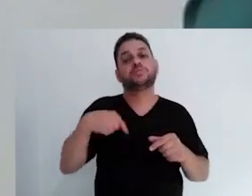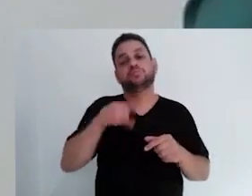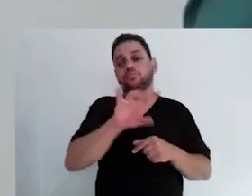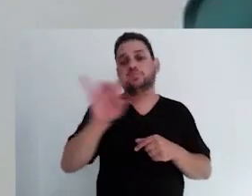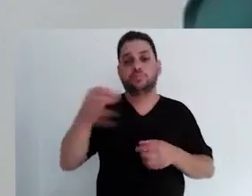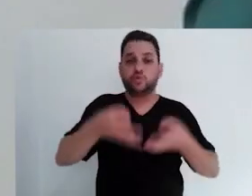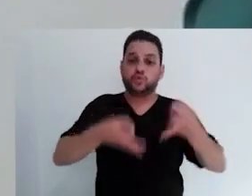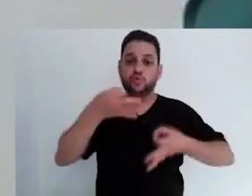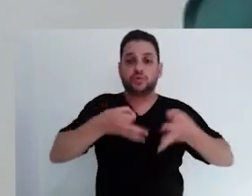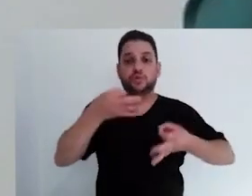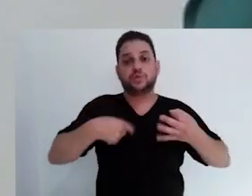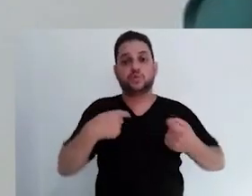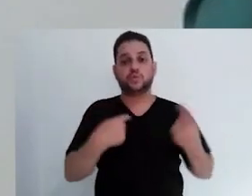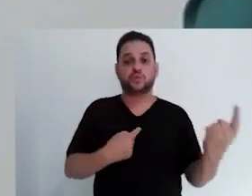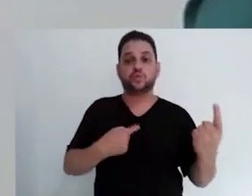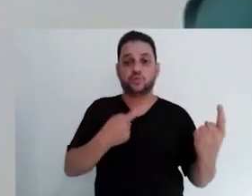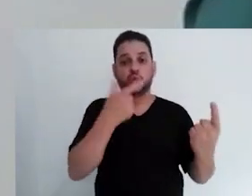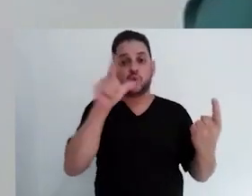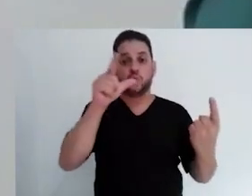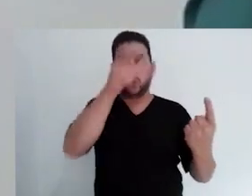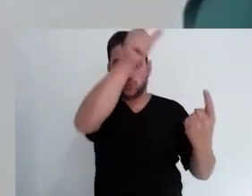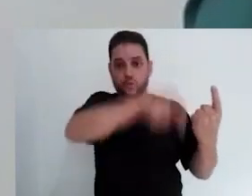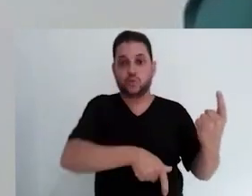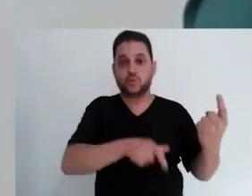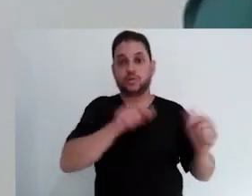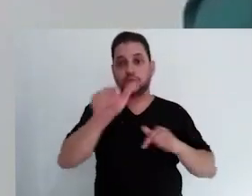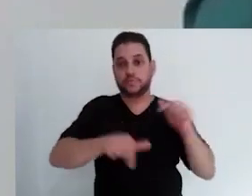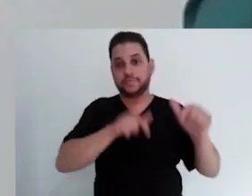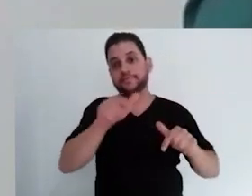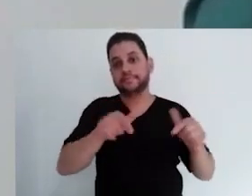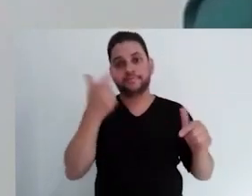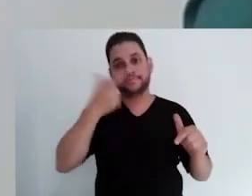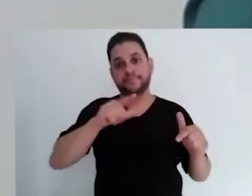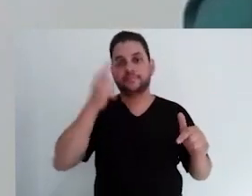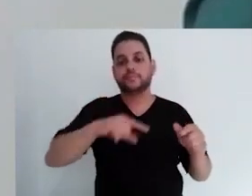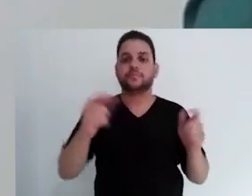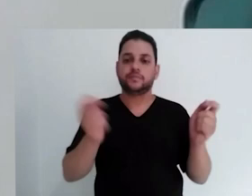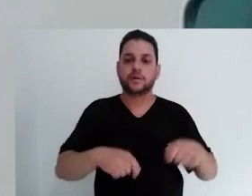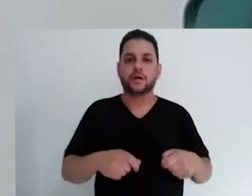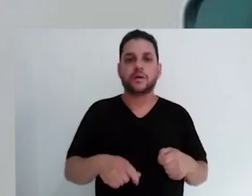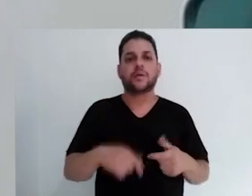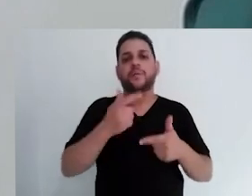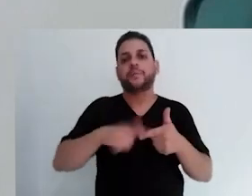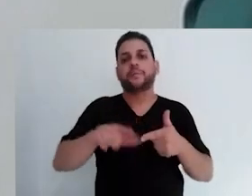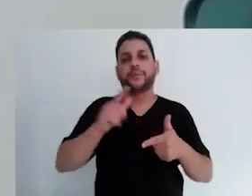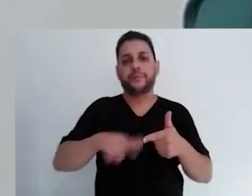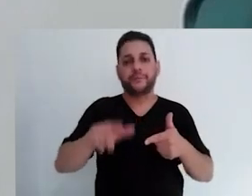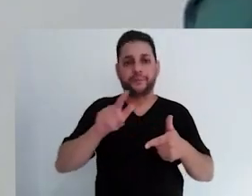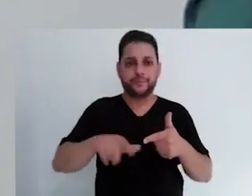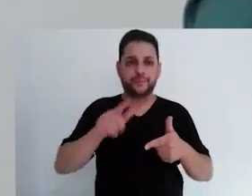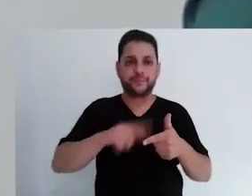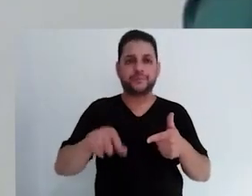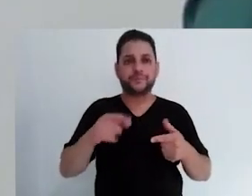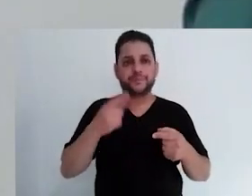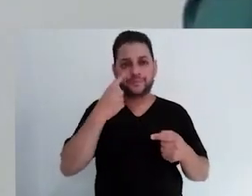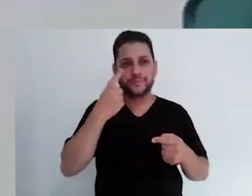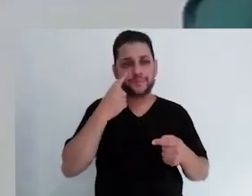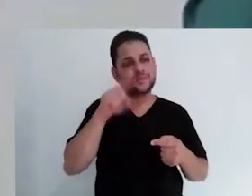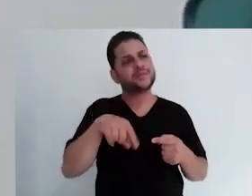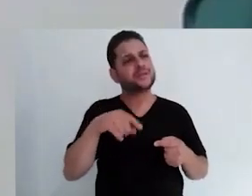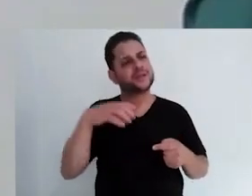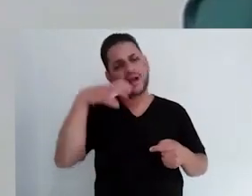servidor. Um primeiro problema que a gente teve, e que muito rápido eu percebo que a gente está superando